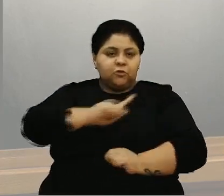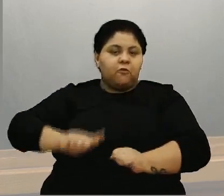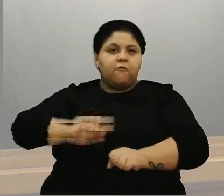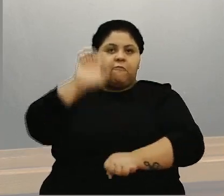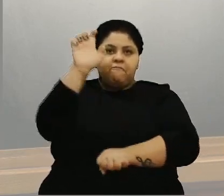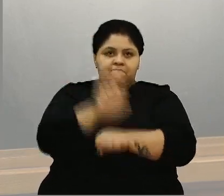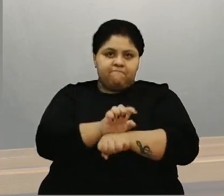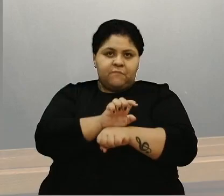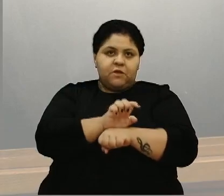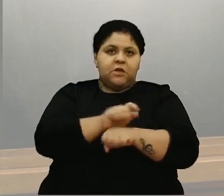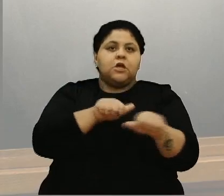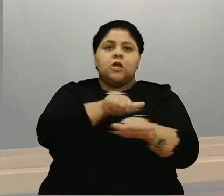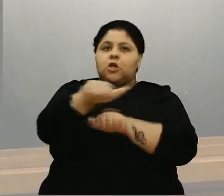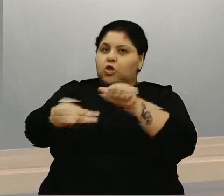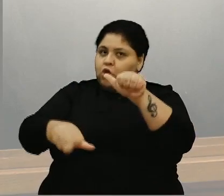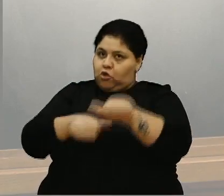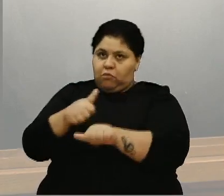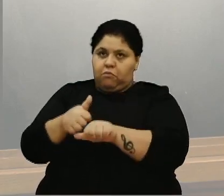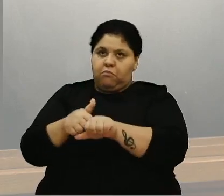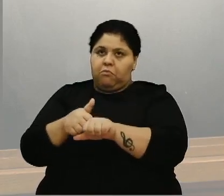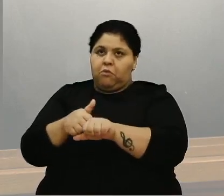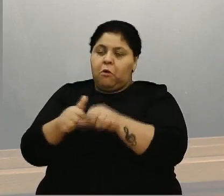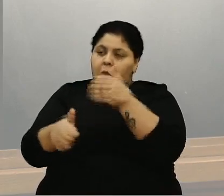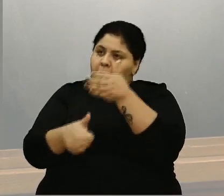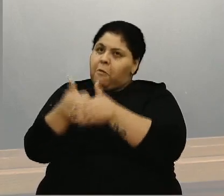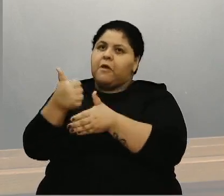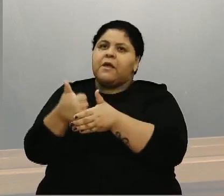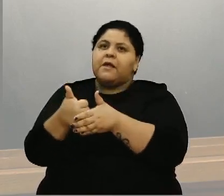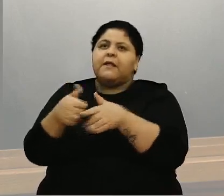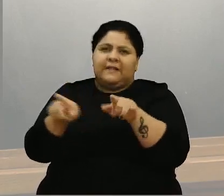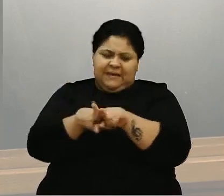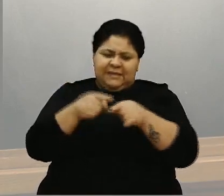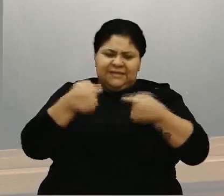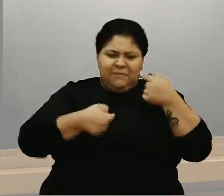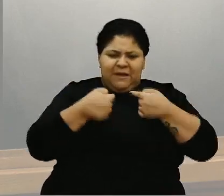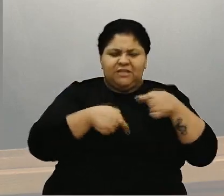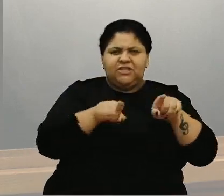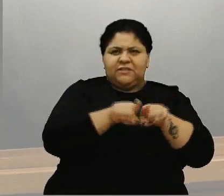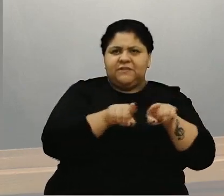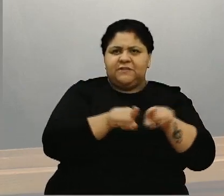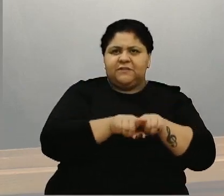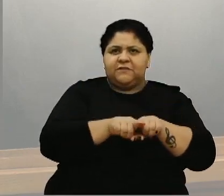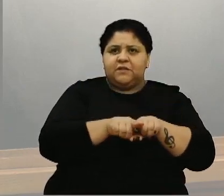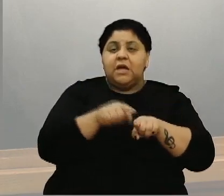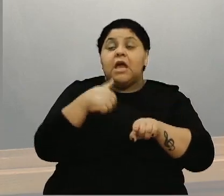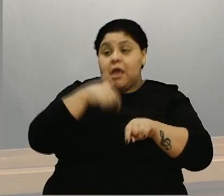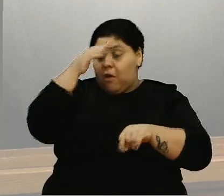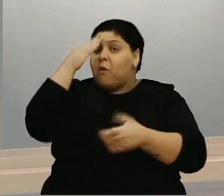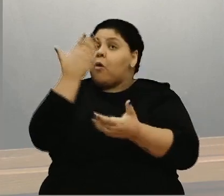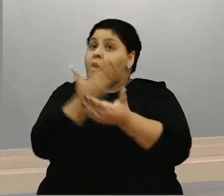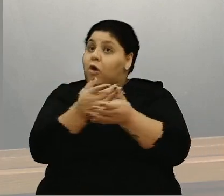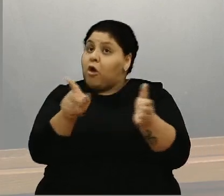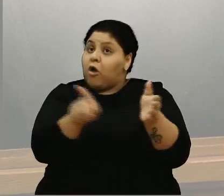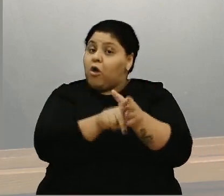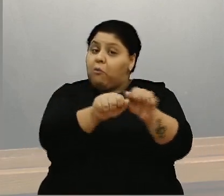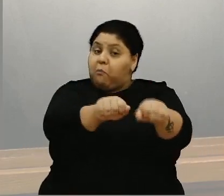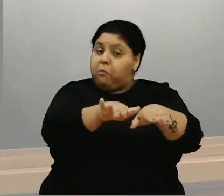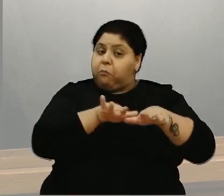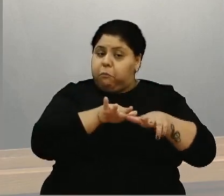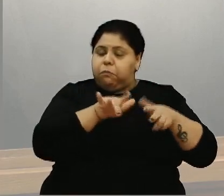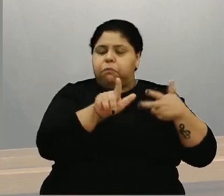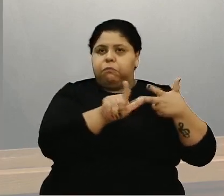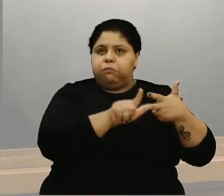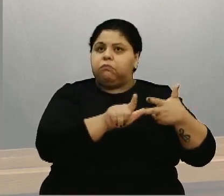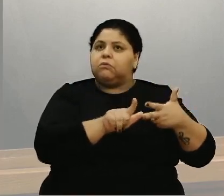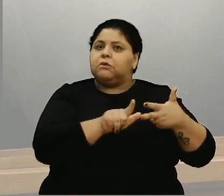que mudou e que flexibilizou e que já tem esse debate, inclusive eu acredito que a própria Assembleia Legislativa